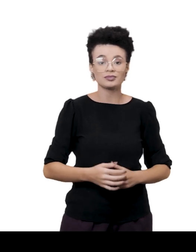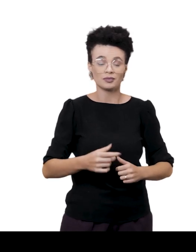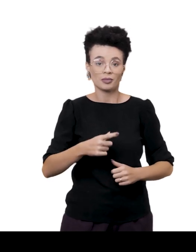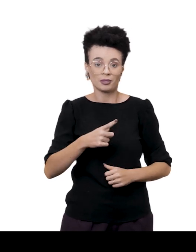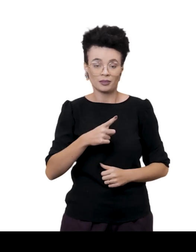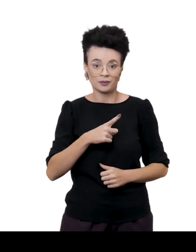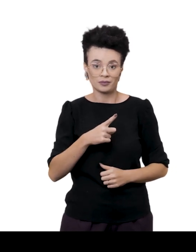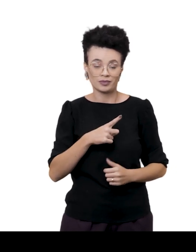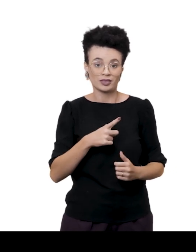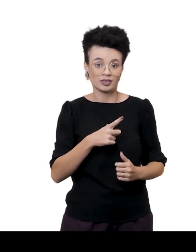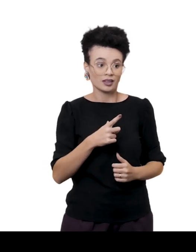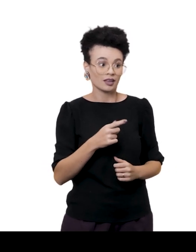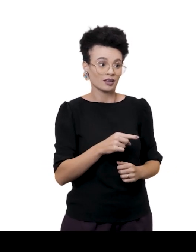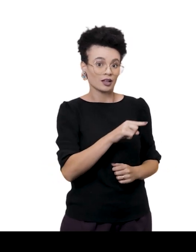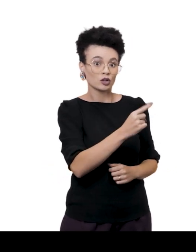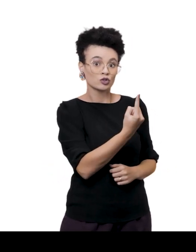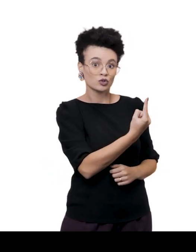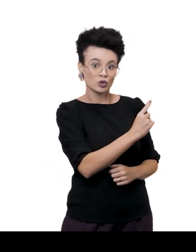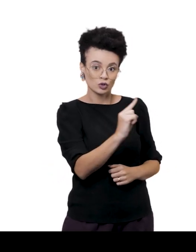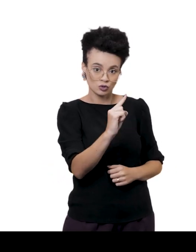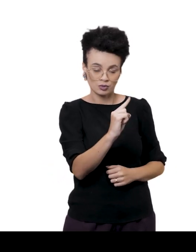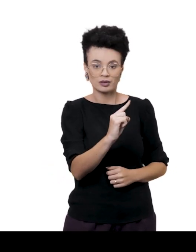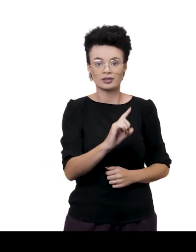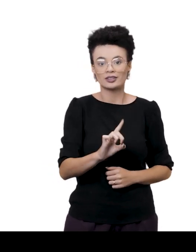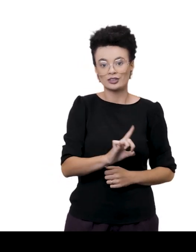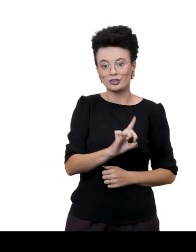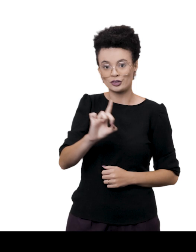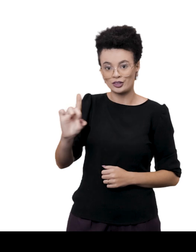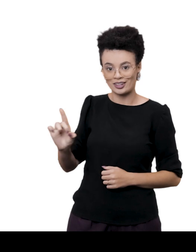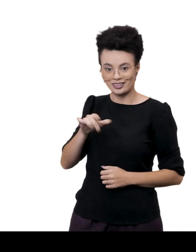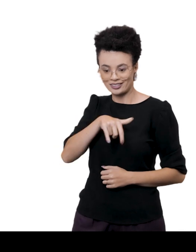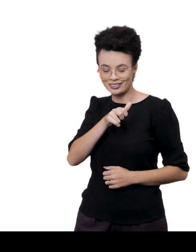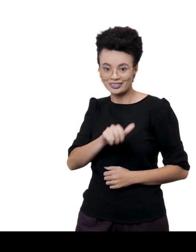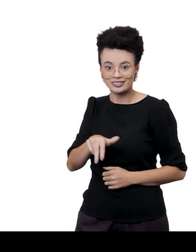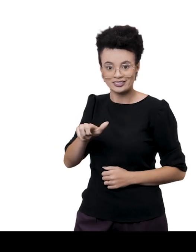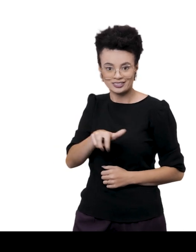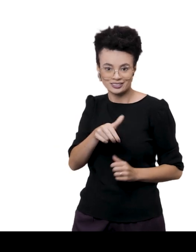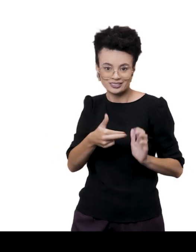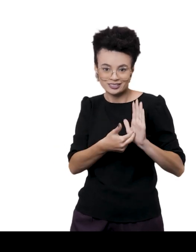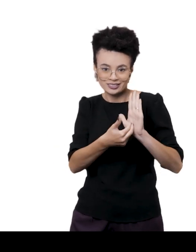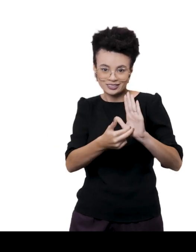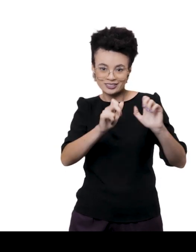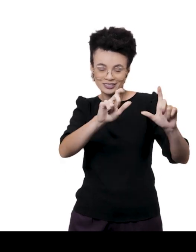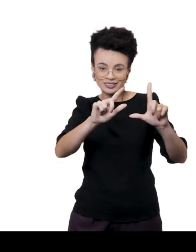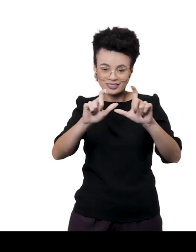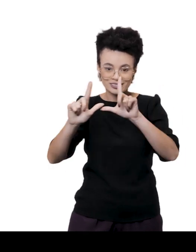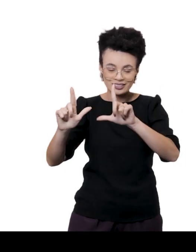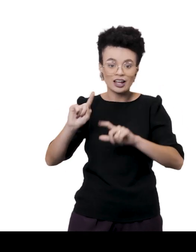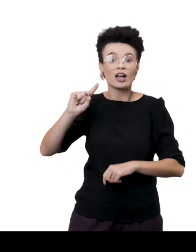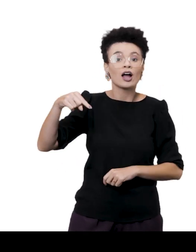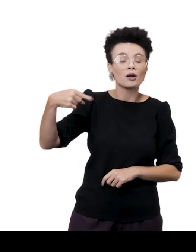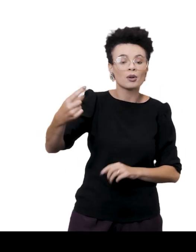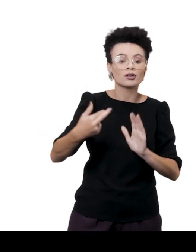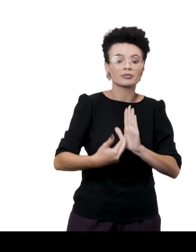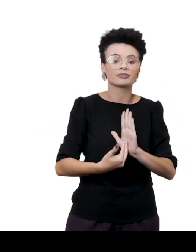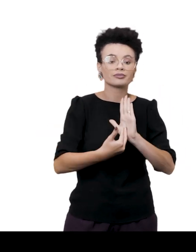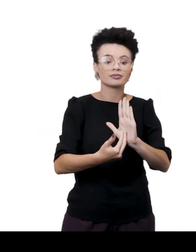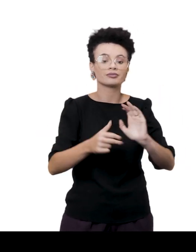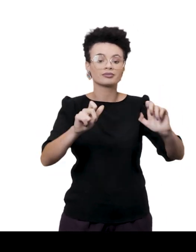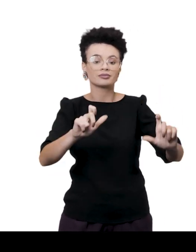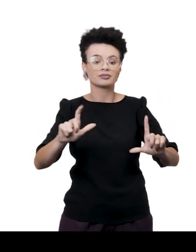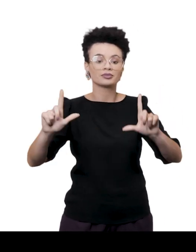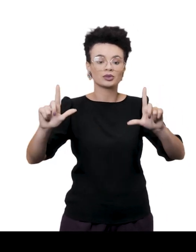Na parede marrom avermelhada, oposta à da última obra descrita, ou à direita de quem entra no espaço